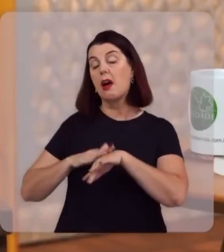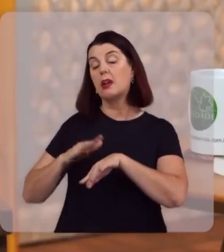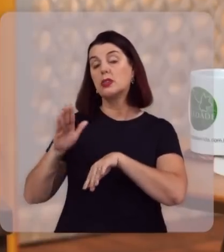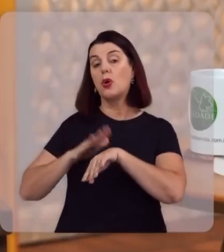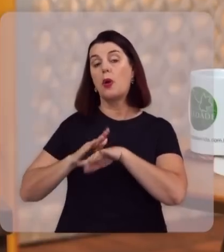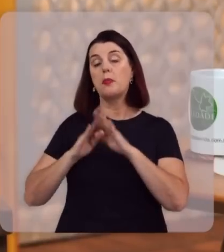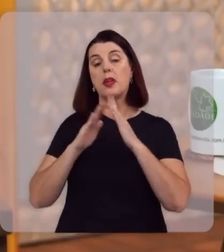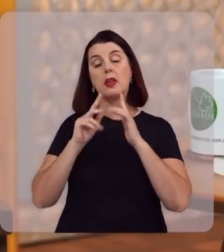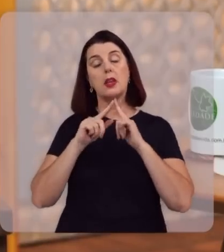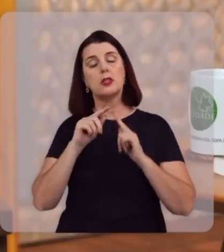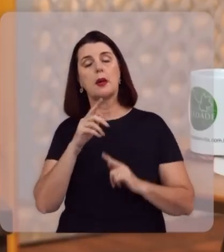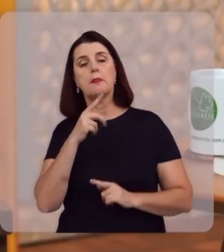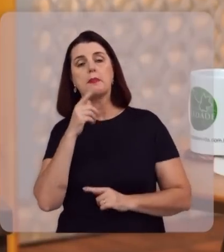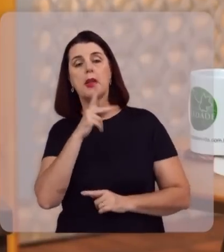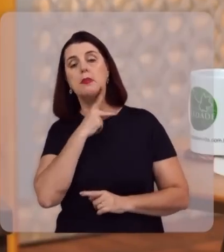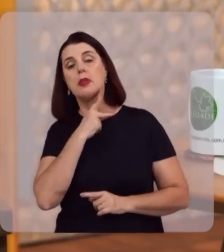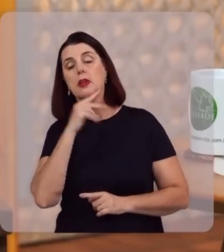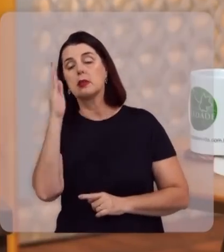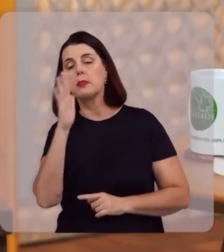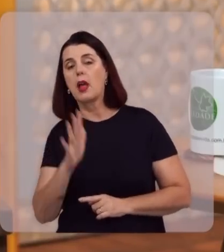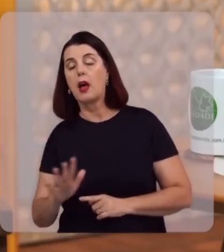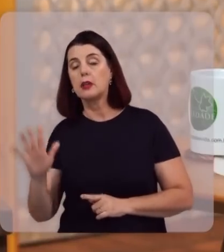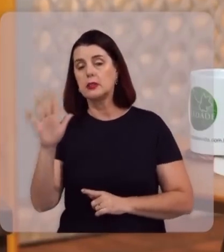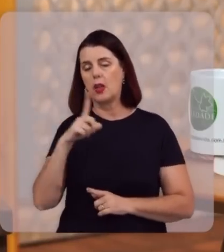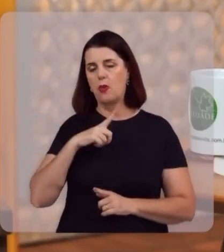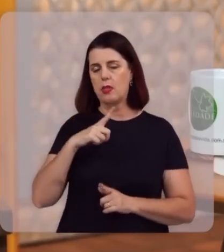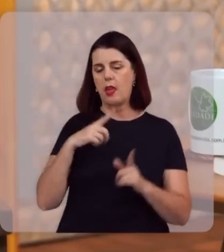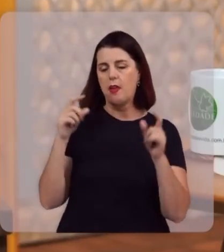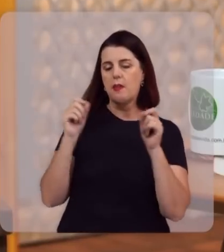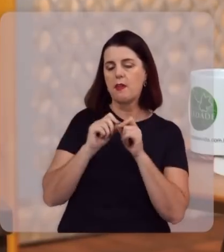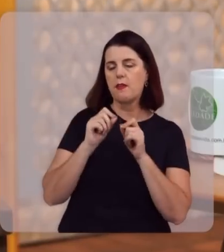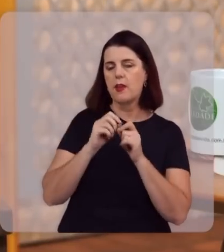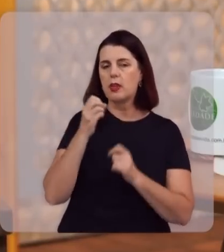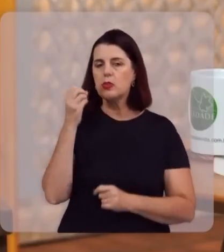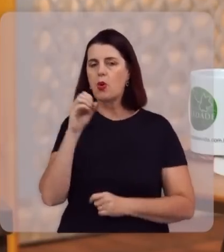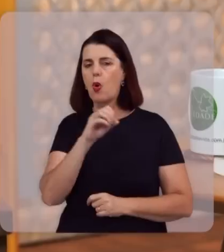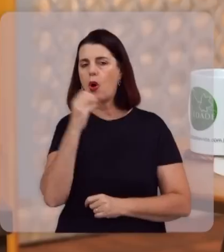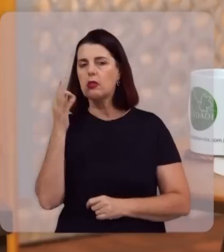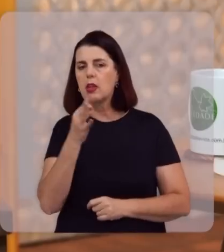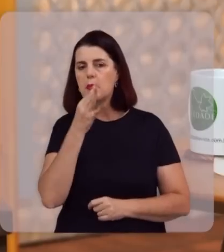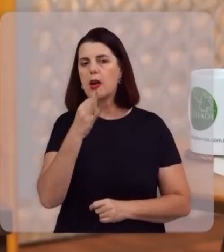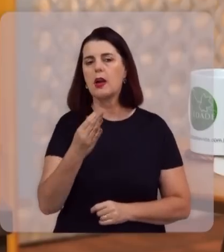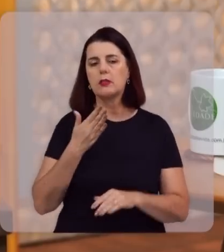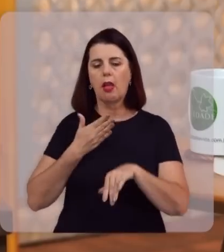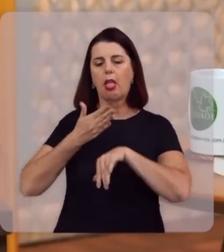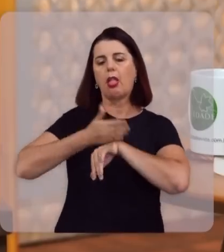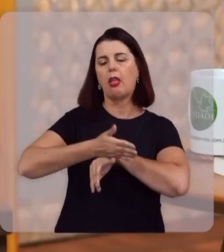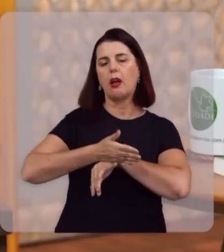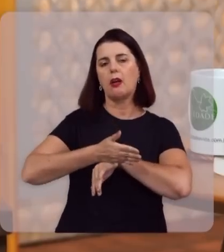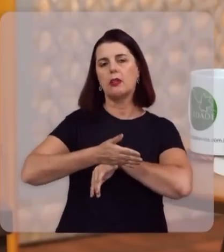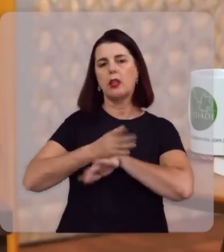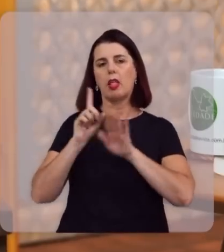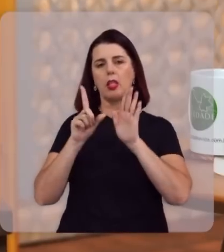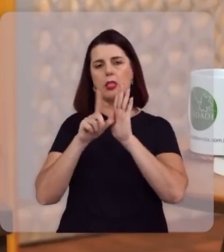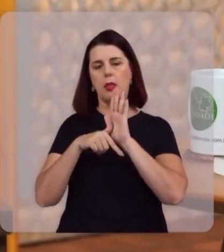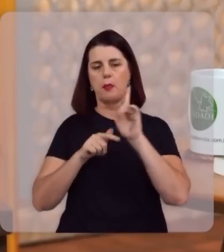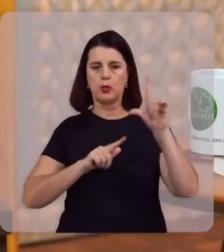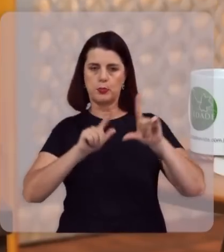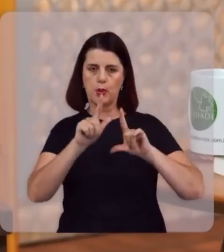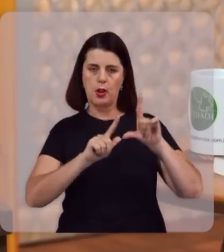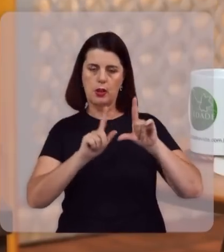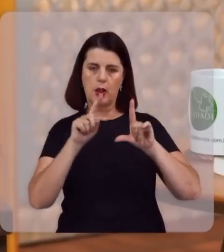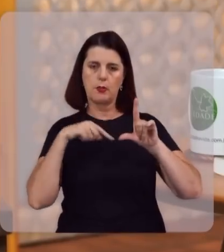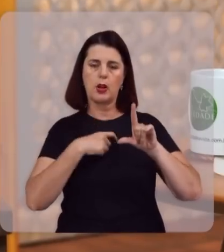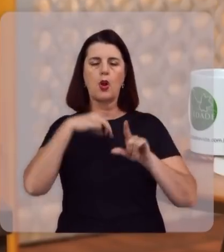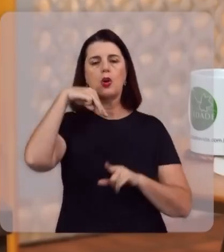pouquinho mais da Igreja Presbiteriana do Brasil, daquilo que a gente tem produzido, uma ótima dica para você é acessar, logo depois aqui do